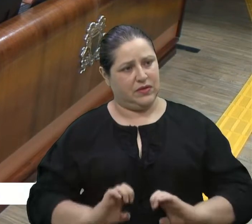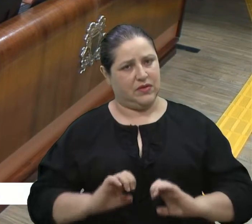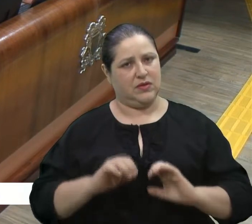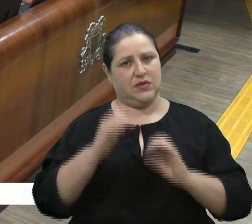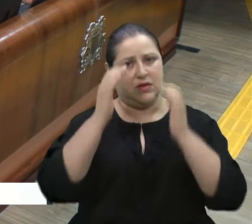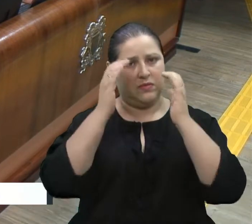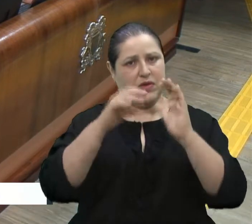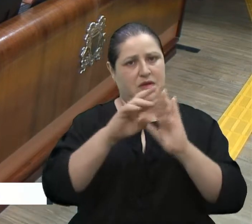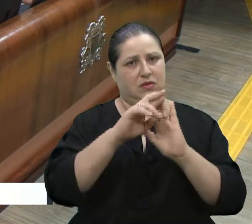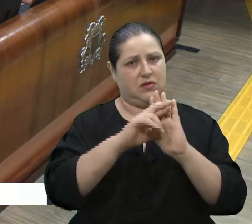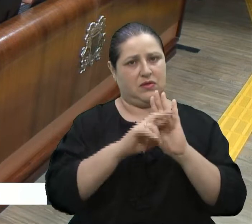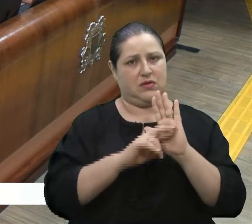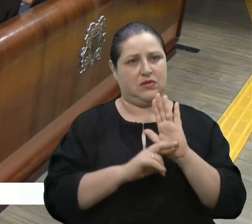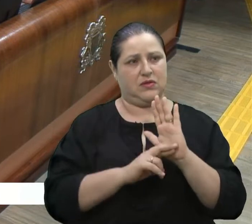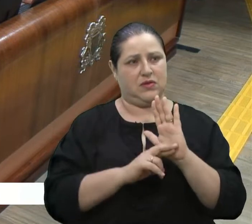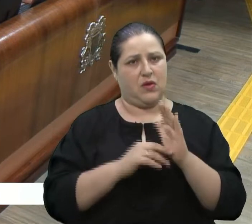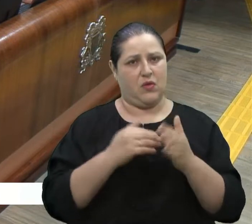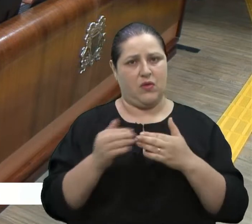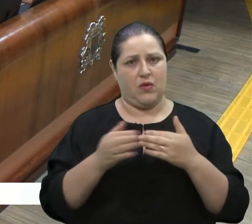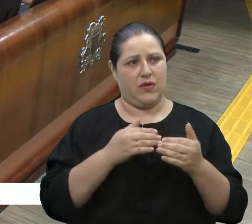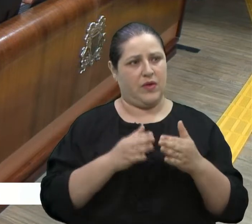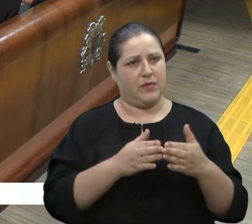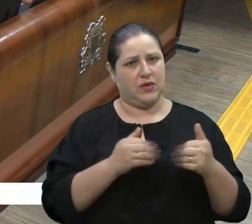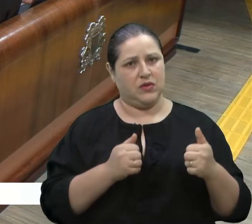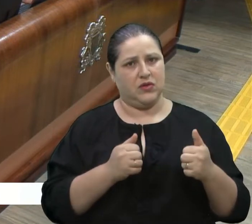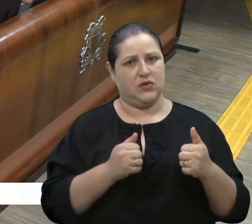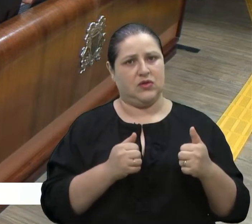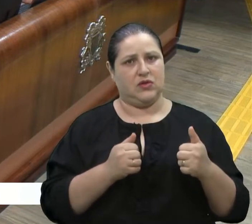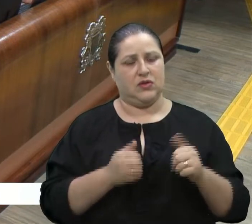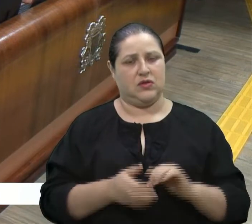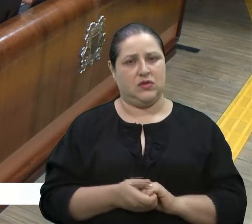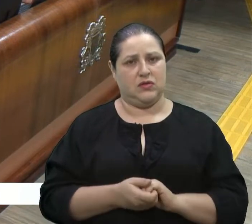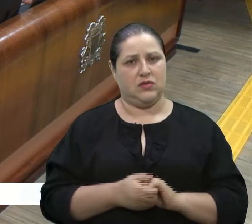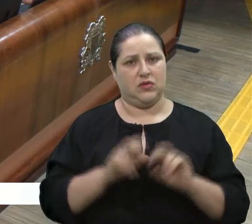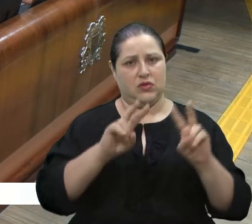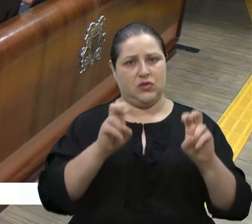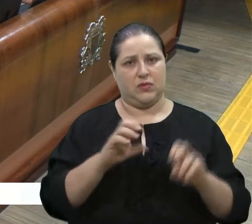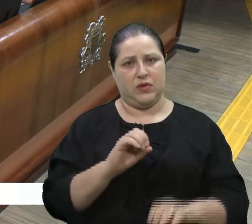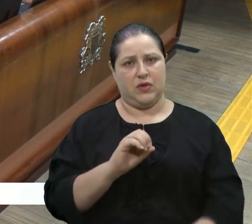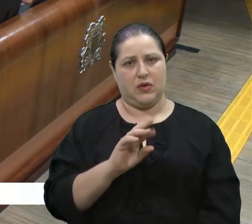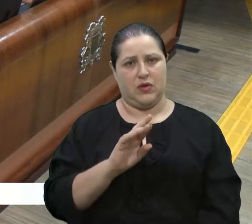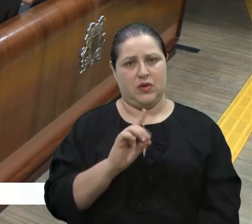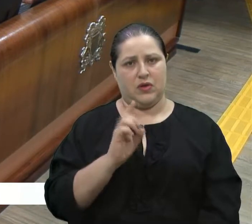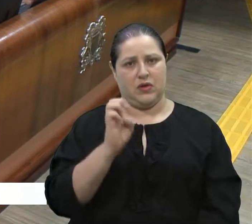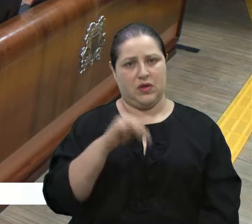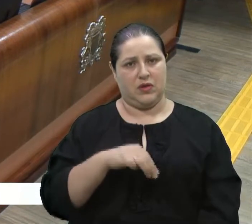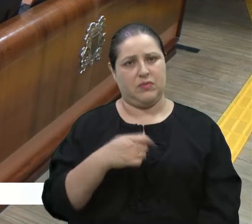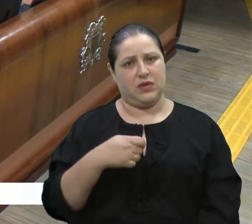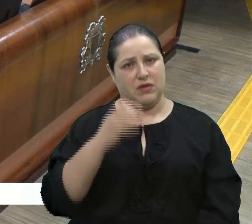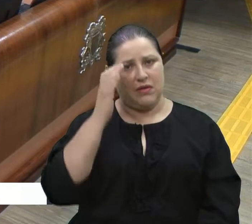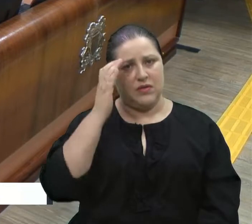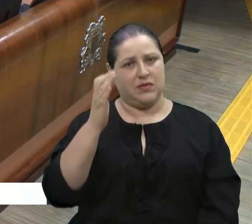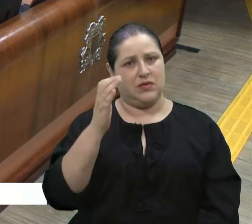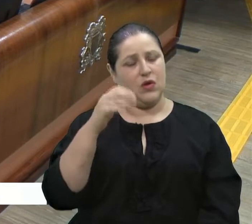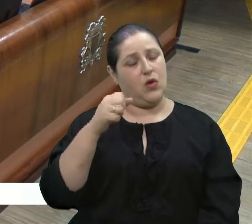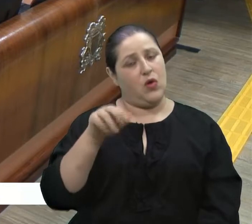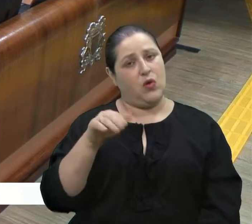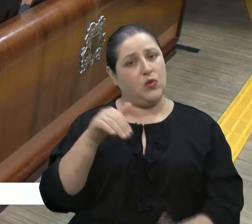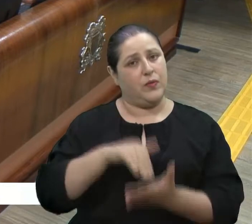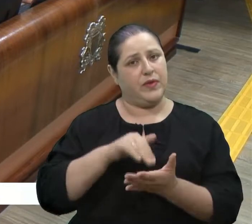regimento. Qualquer solicitação de questão de ordem, ela tem que ser, no mínimo,